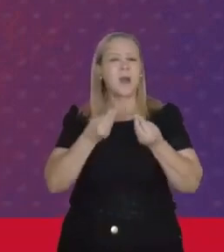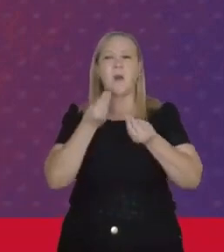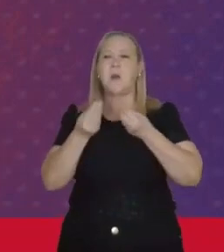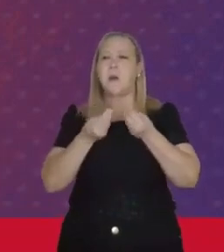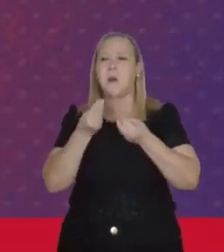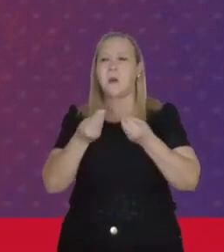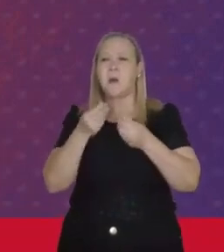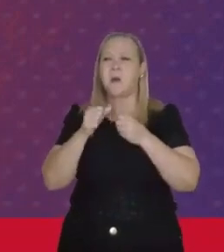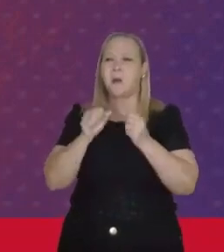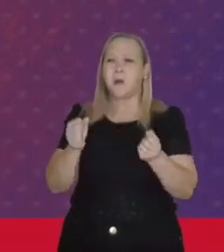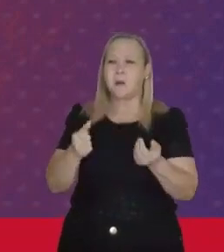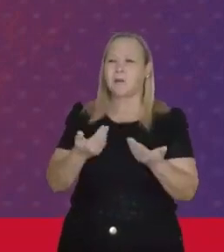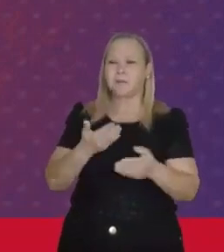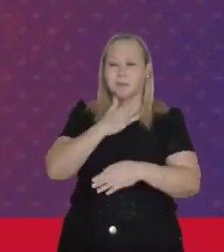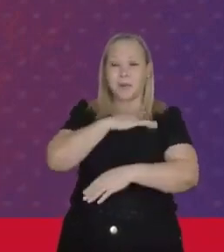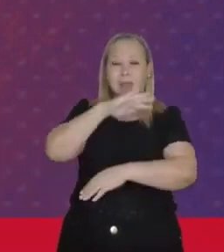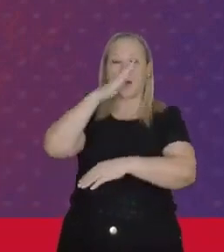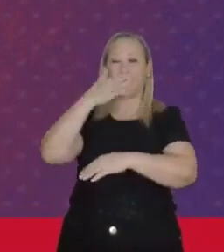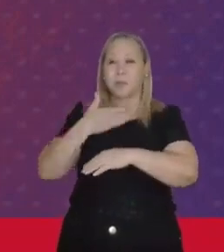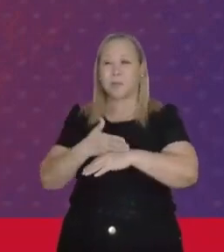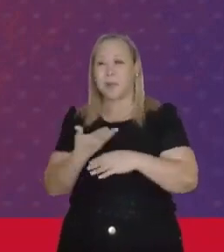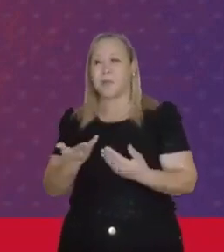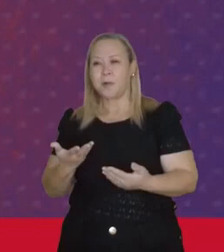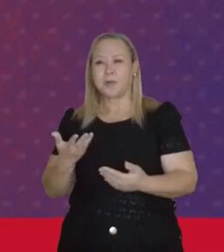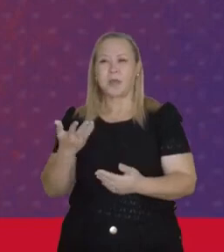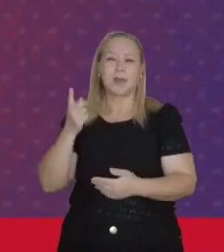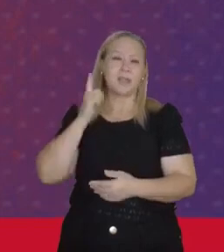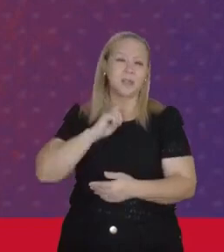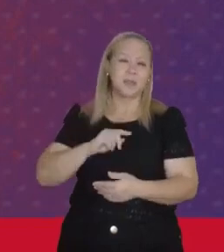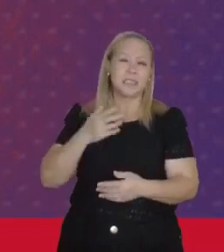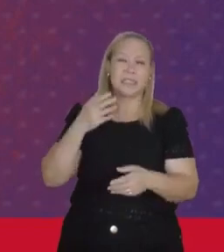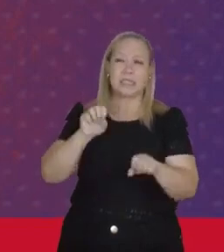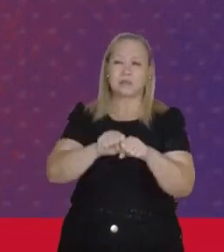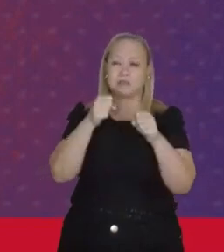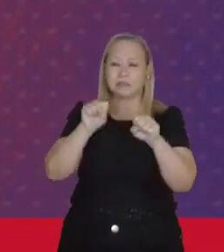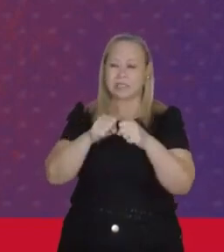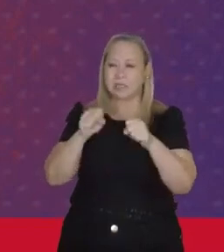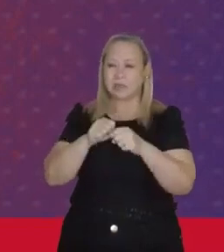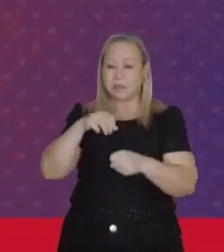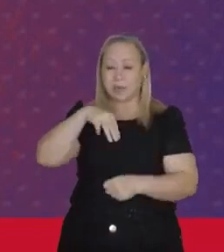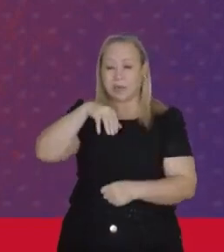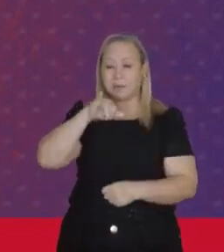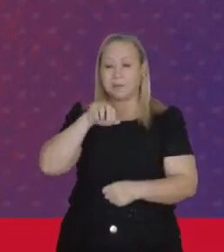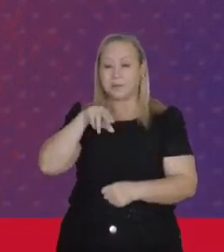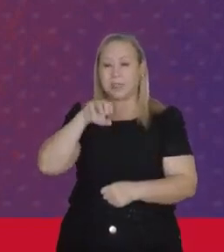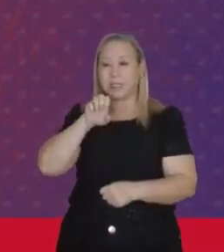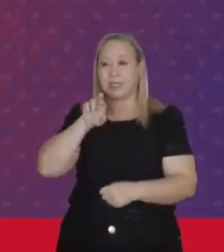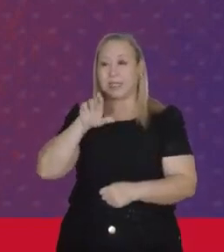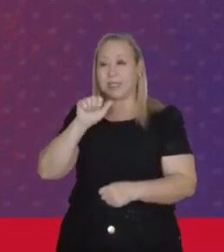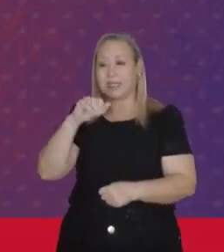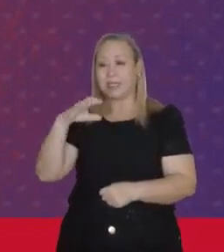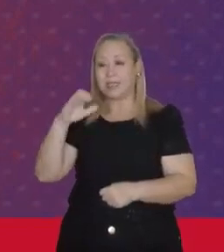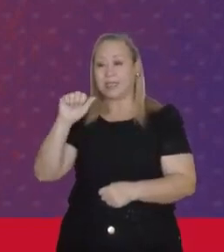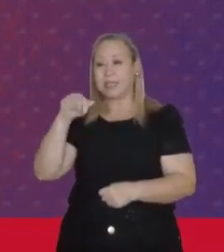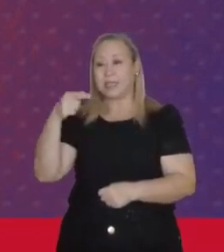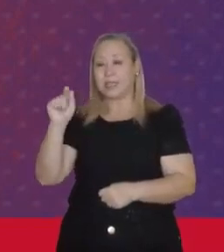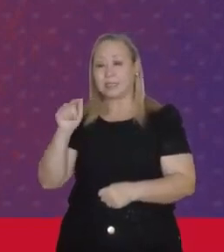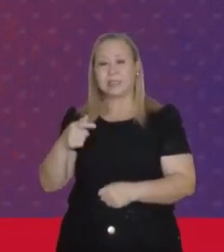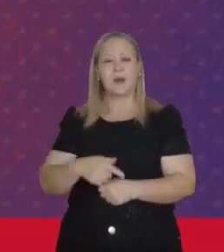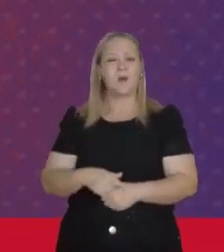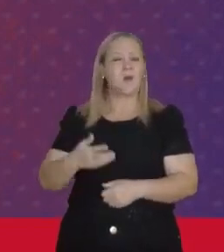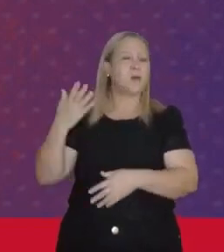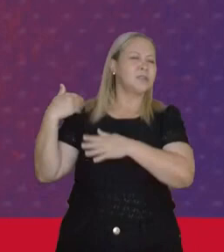de Minas, né? Todas esfaceladas, todas destruídas pela mineração. E naquele tempo, né, na década de 80, a